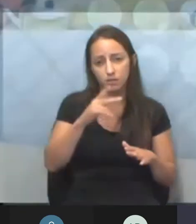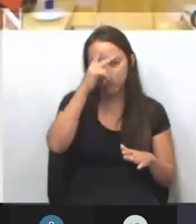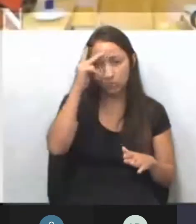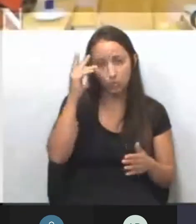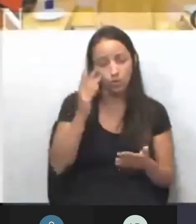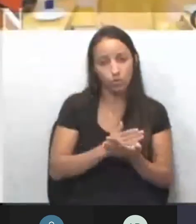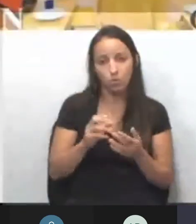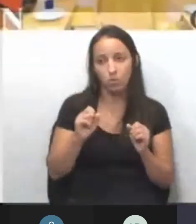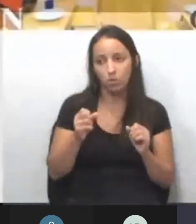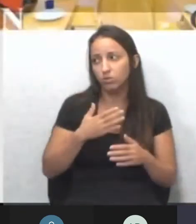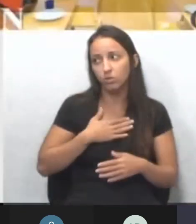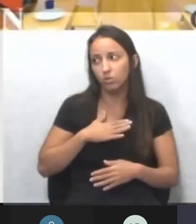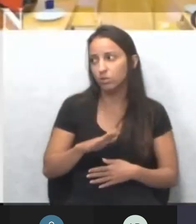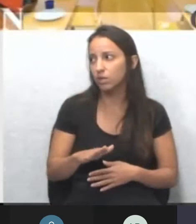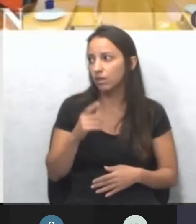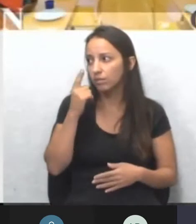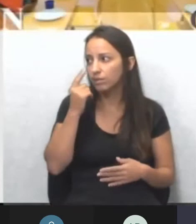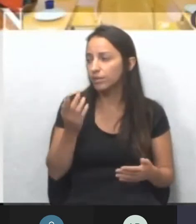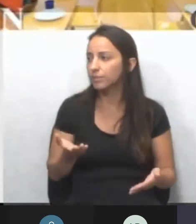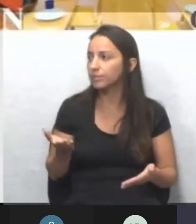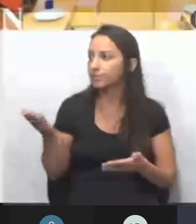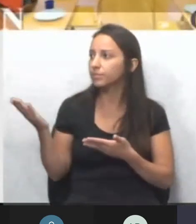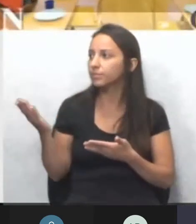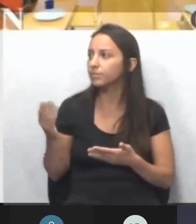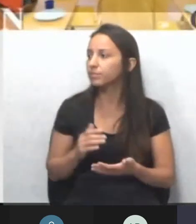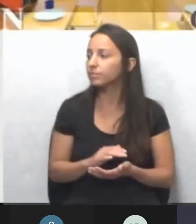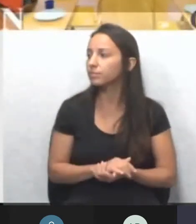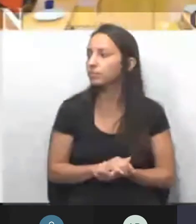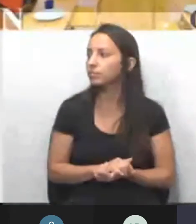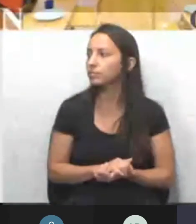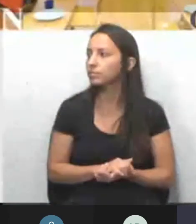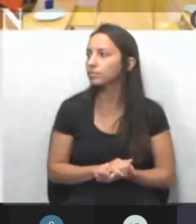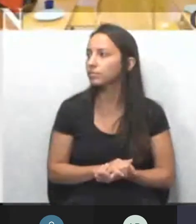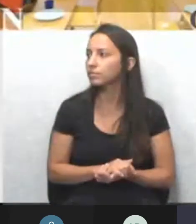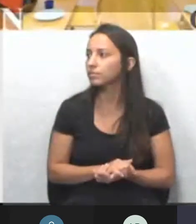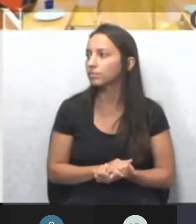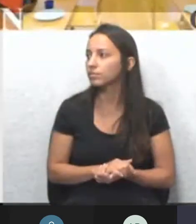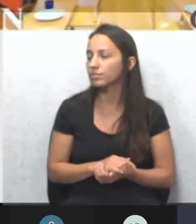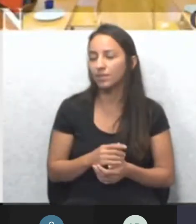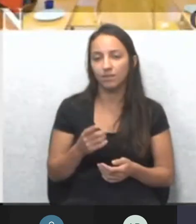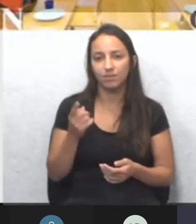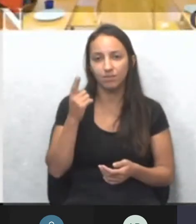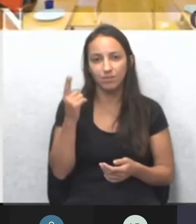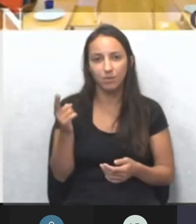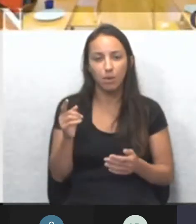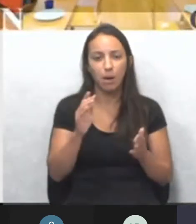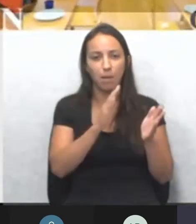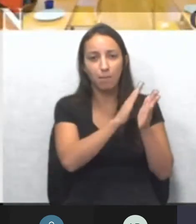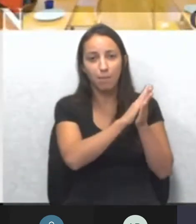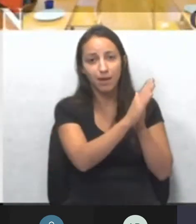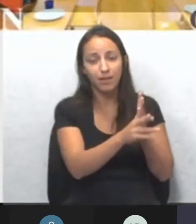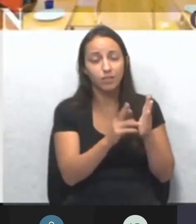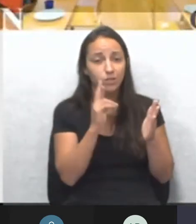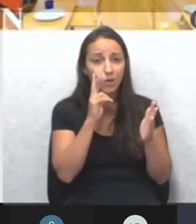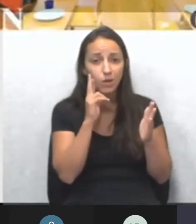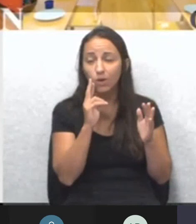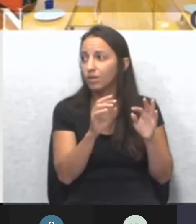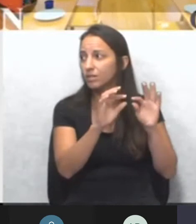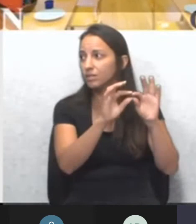imagem. Vamos voltar a imagem para olhar novamente. Então, veja aqui, as cortinas são rosas, a parede é rosa, e aí